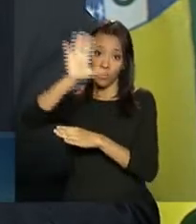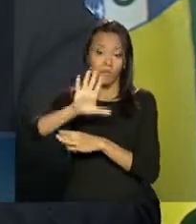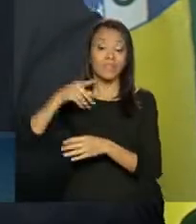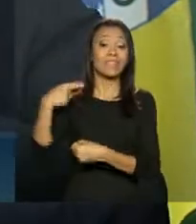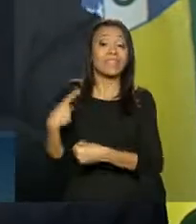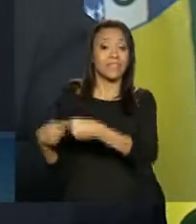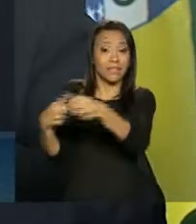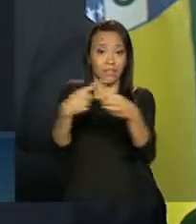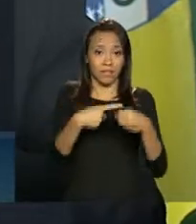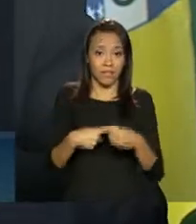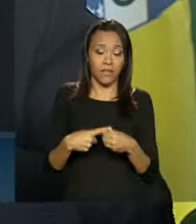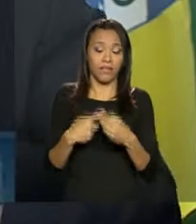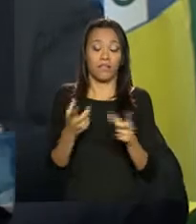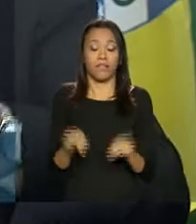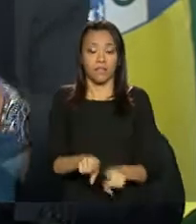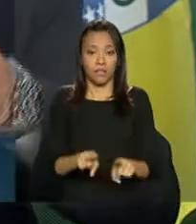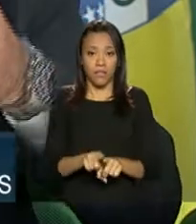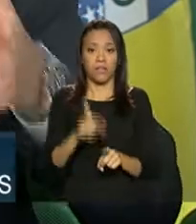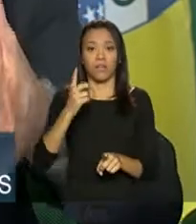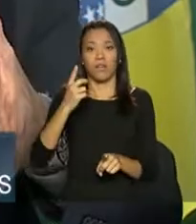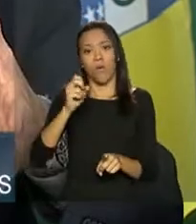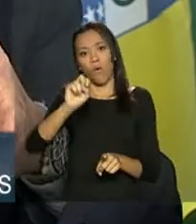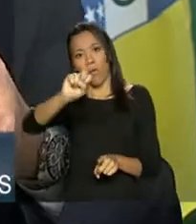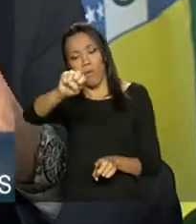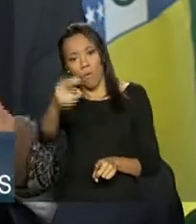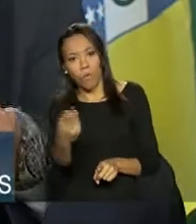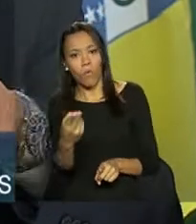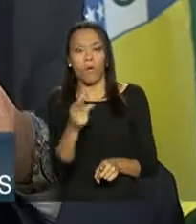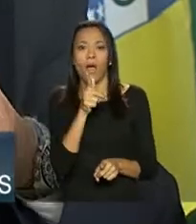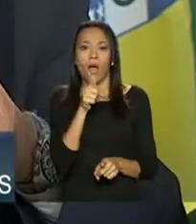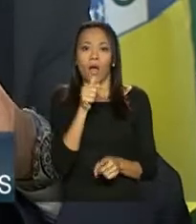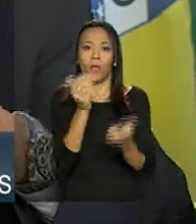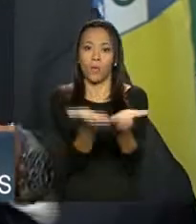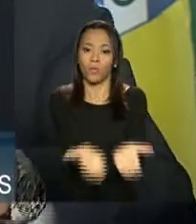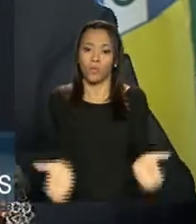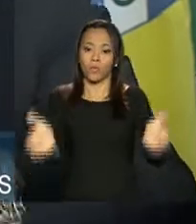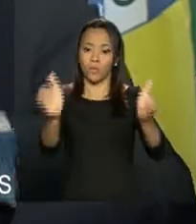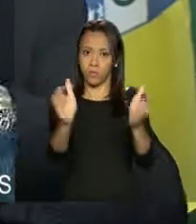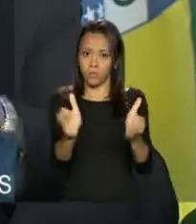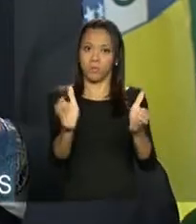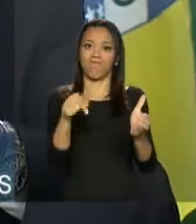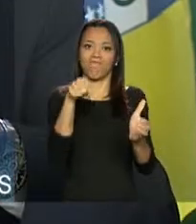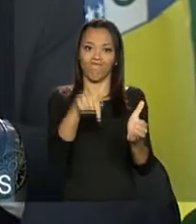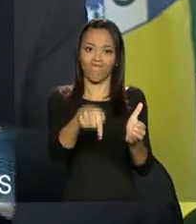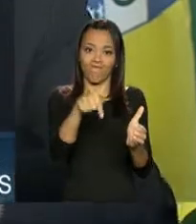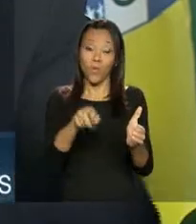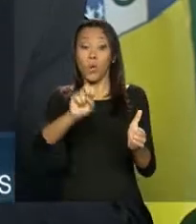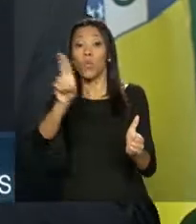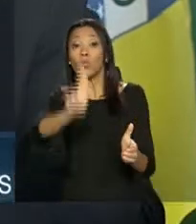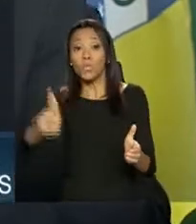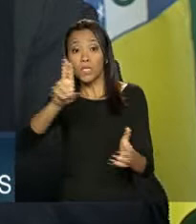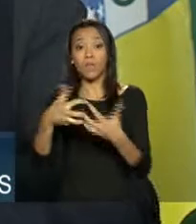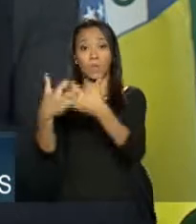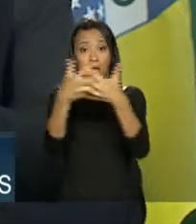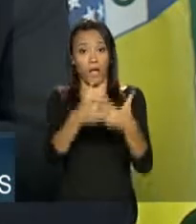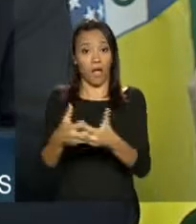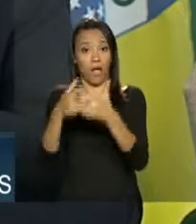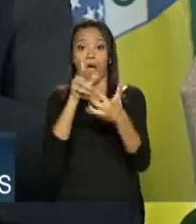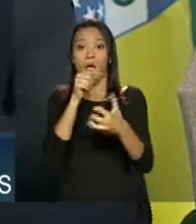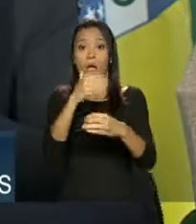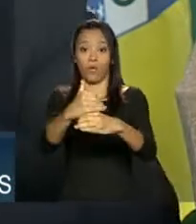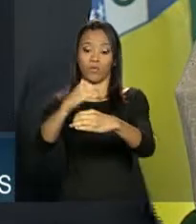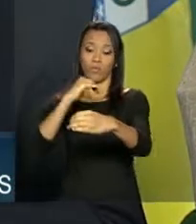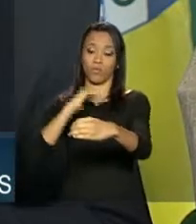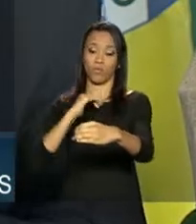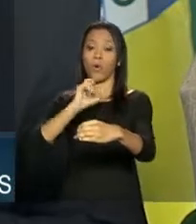urbana aí colocando o reservatório surbanos com a operação carro-pipa ou